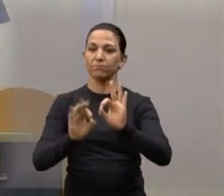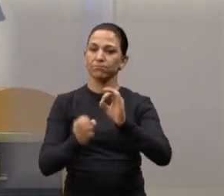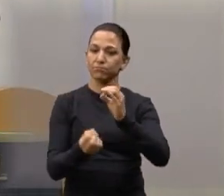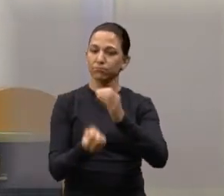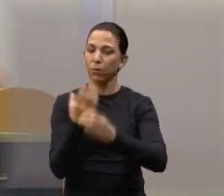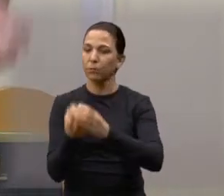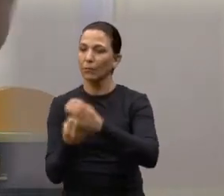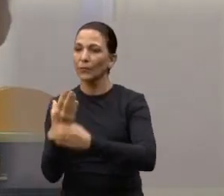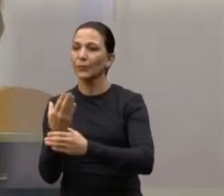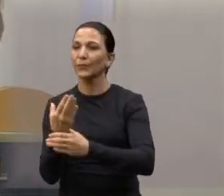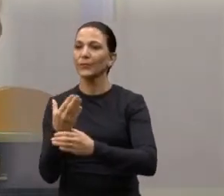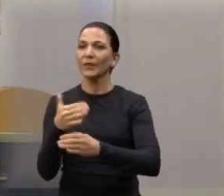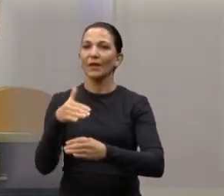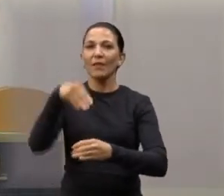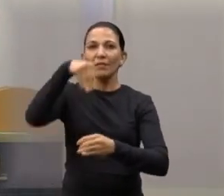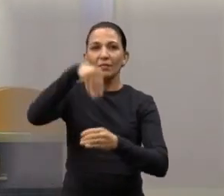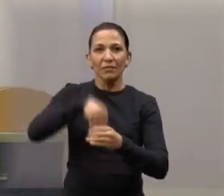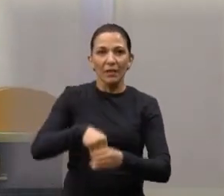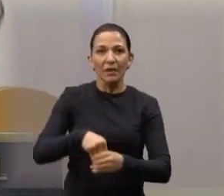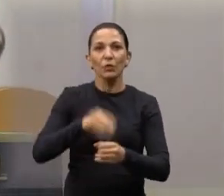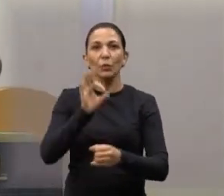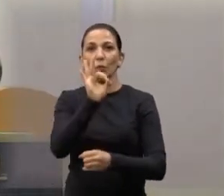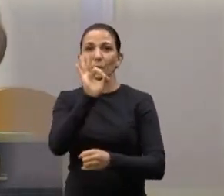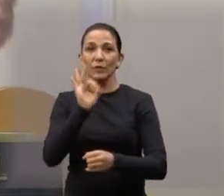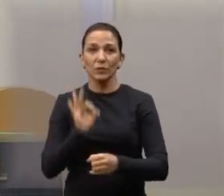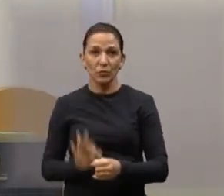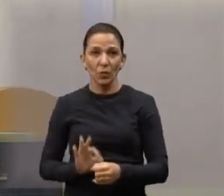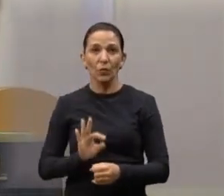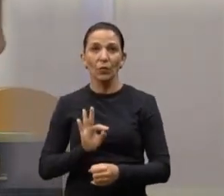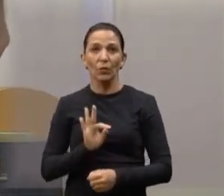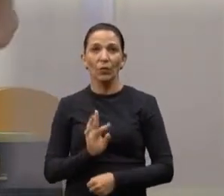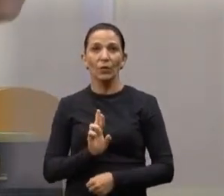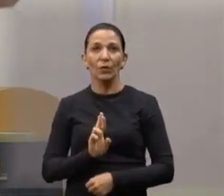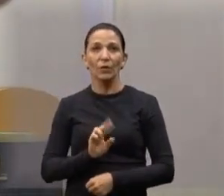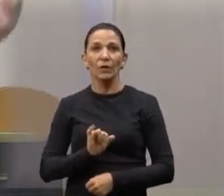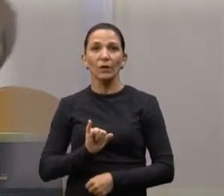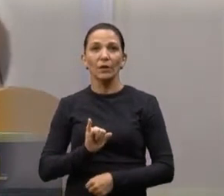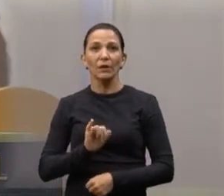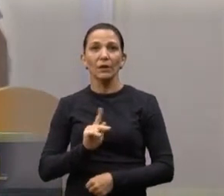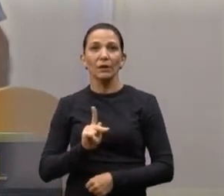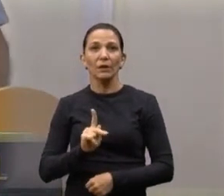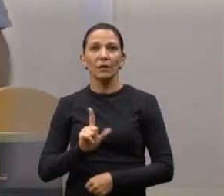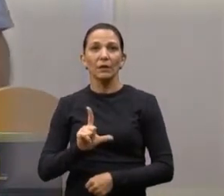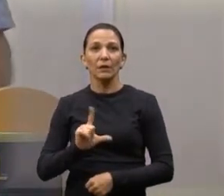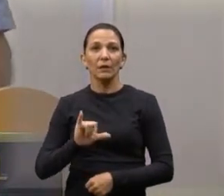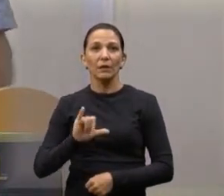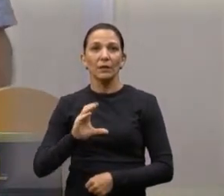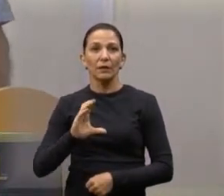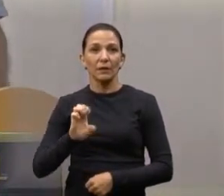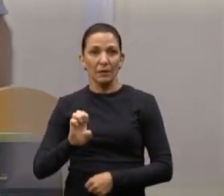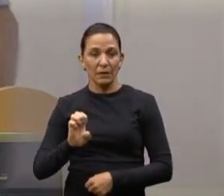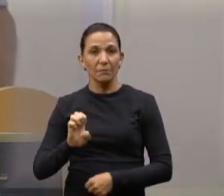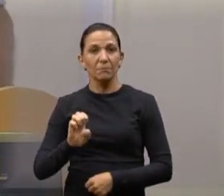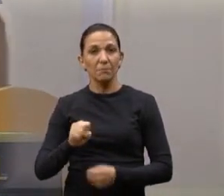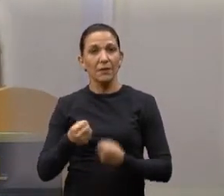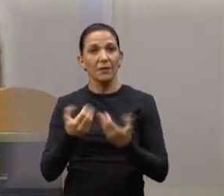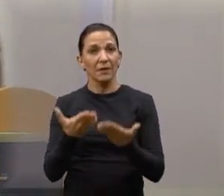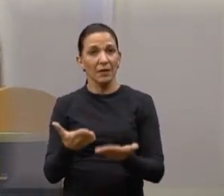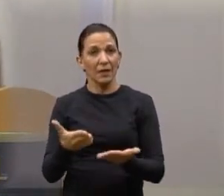e estabeleceu dentro da sua cota tríplice, né, Fabi? Ele vai estabelecer a cota dele para entrega pelo SUS,